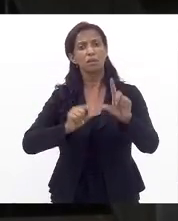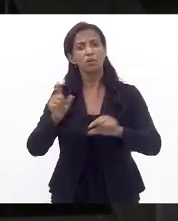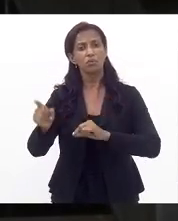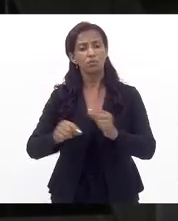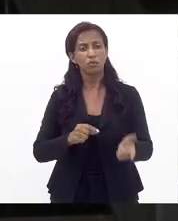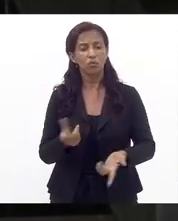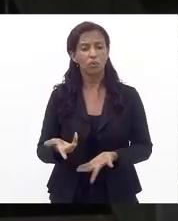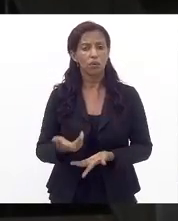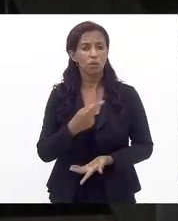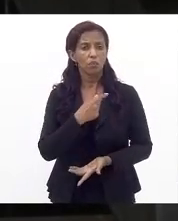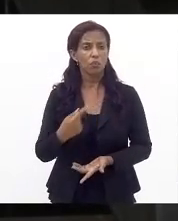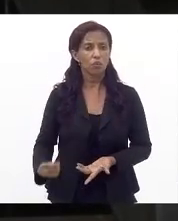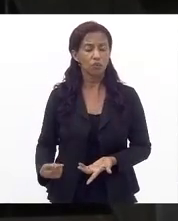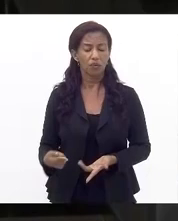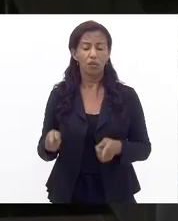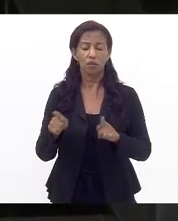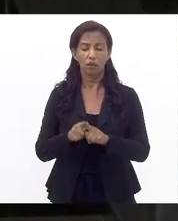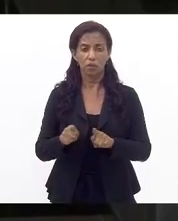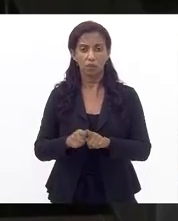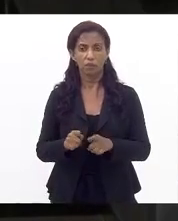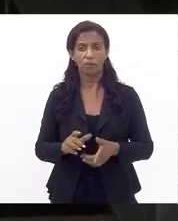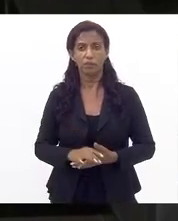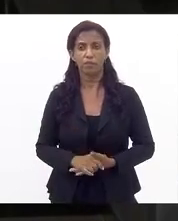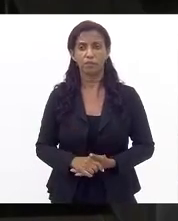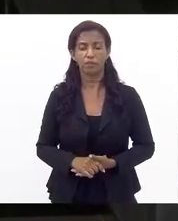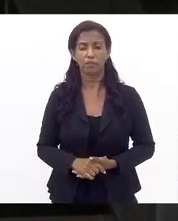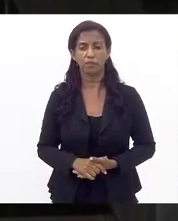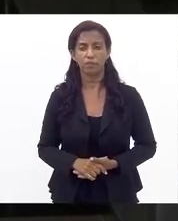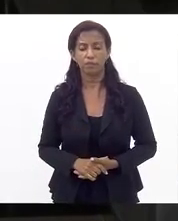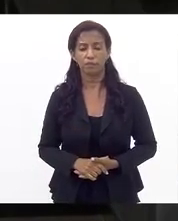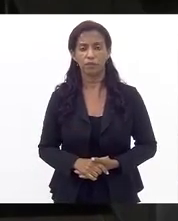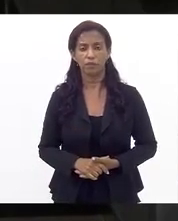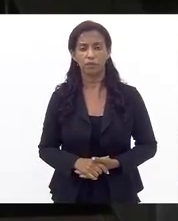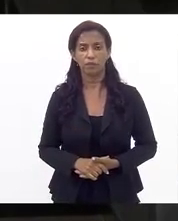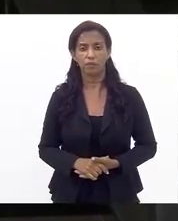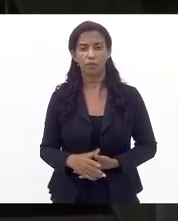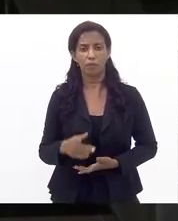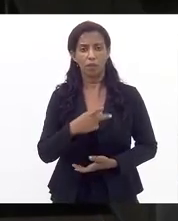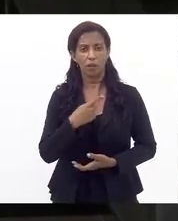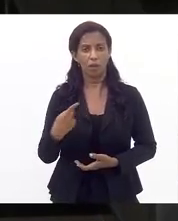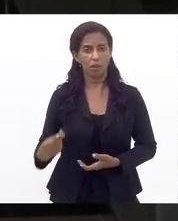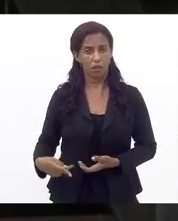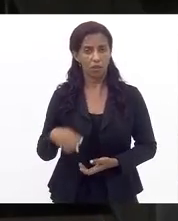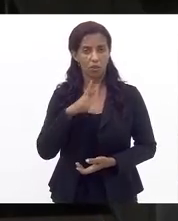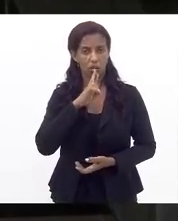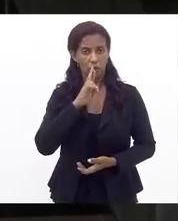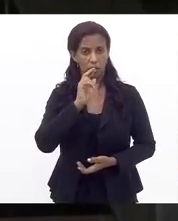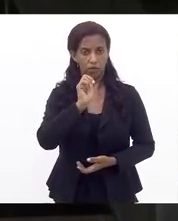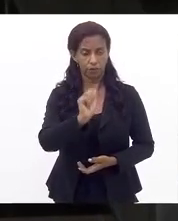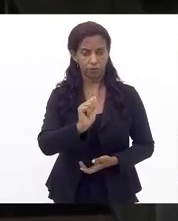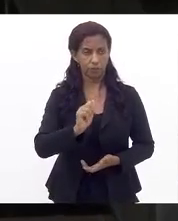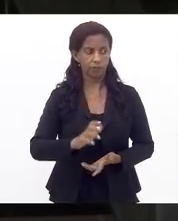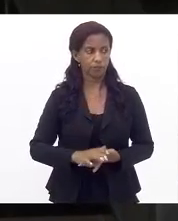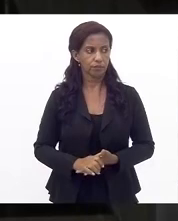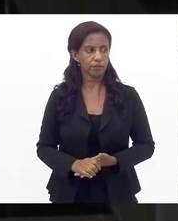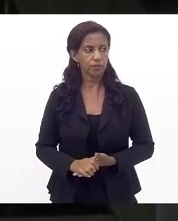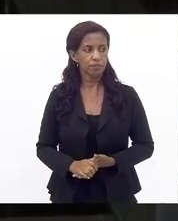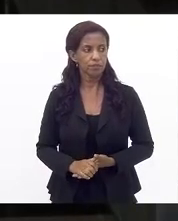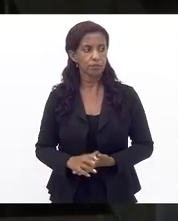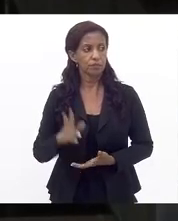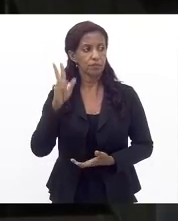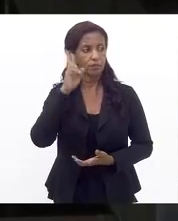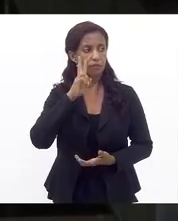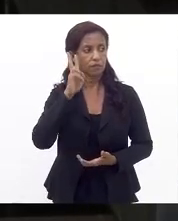é feita pelo governo e para concluir Presidente Rodrigo Amorim para concluir eu queria